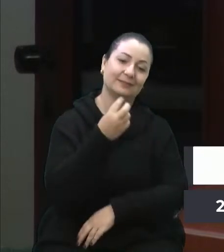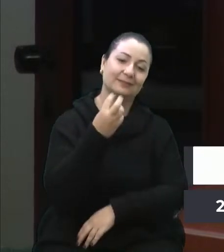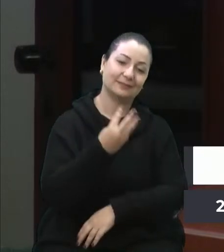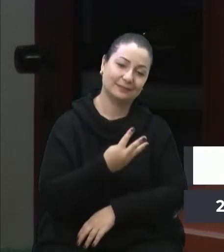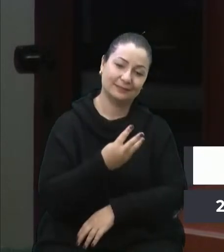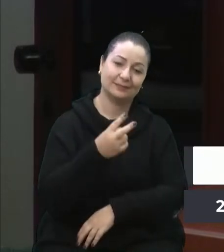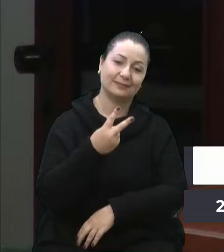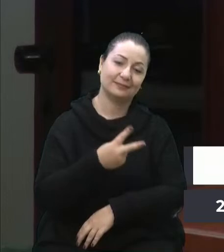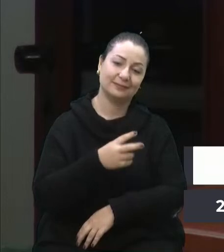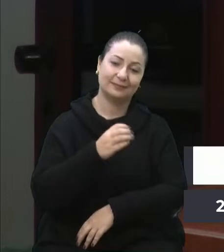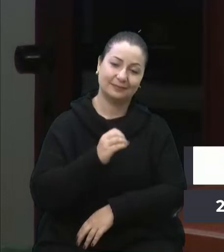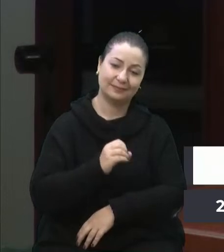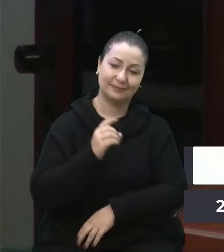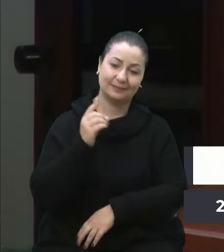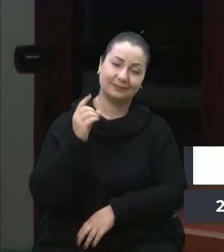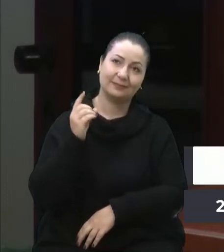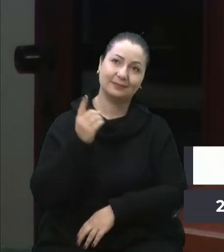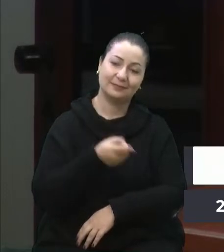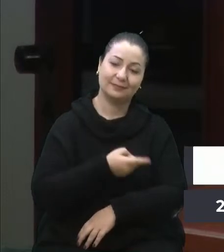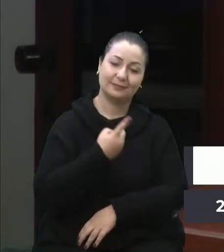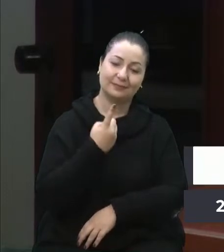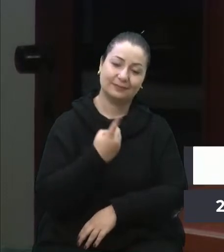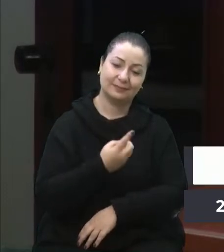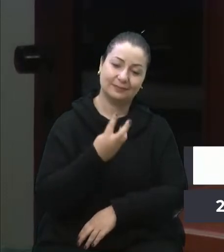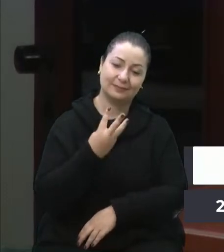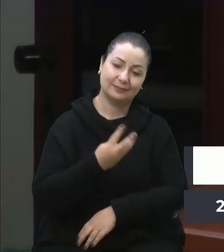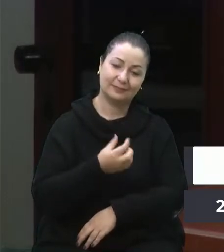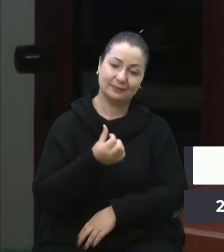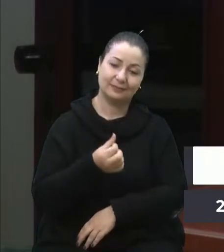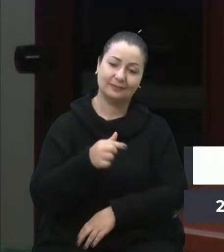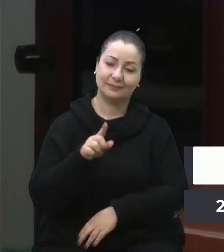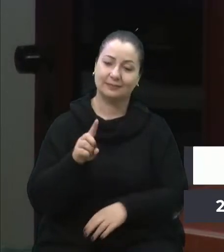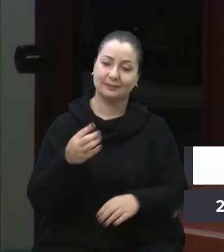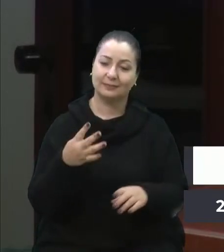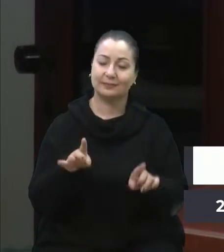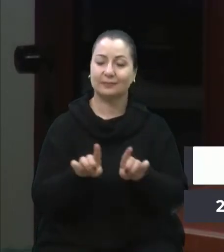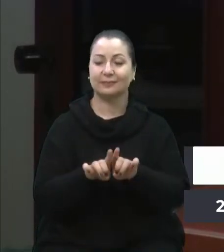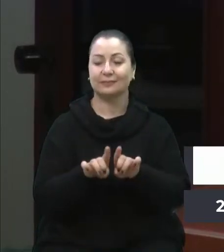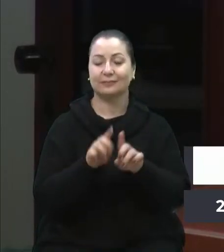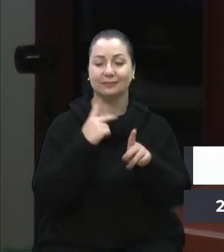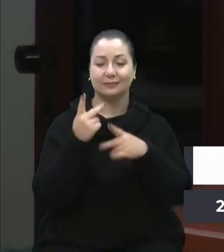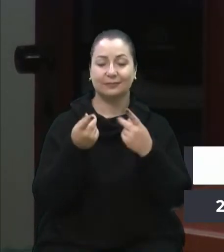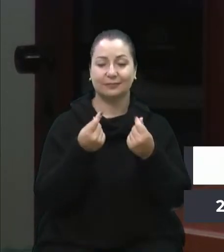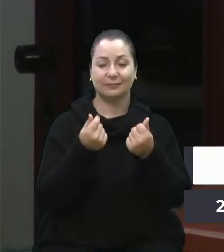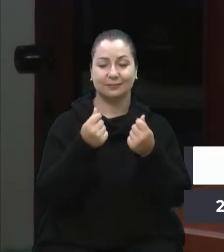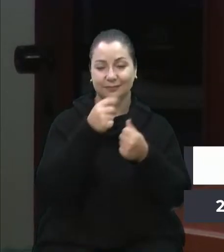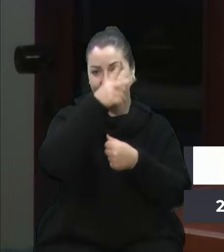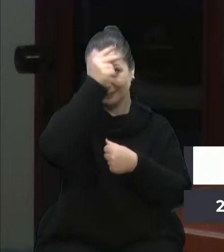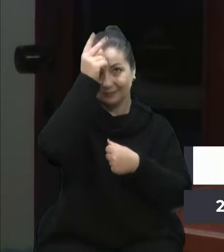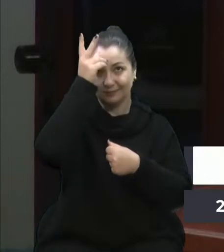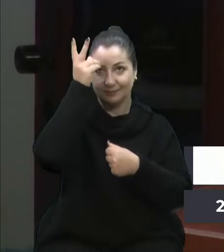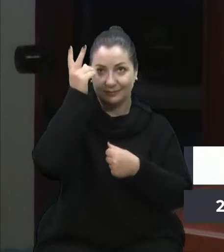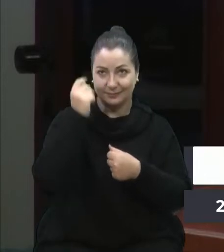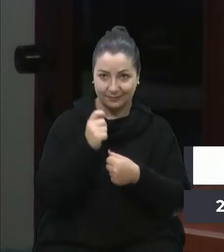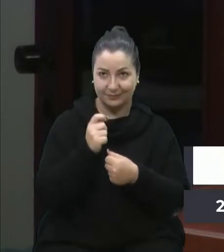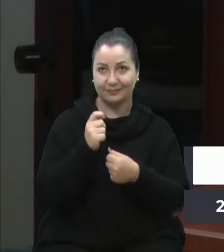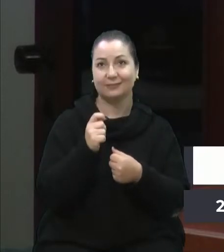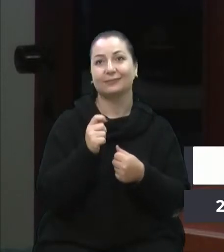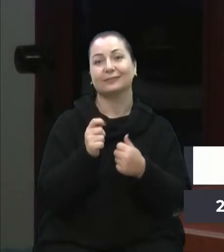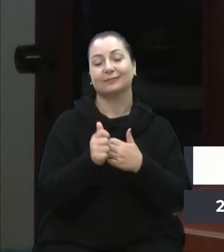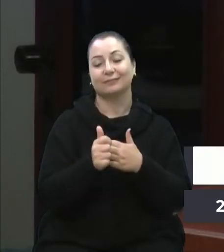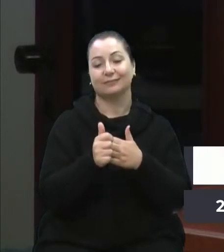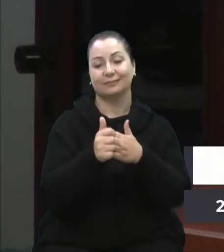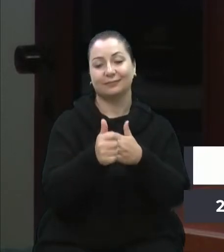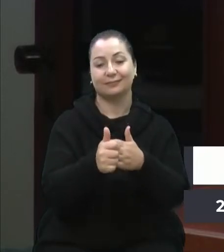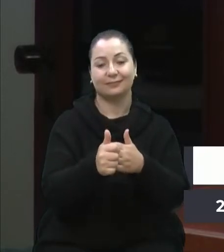4.320/1964, Estatuto e normas dos orçamentos dos municípios. Esse faz posta com alinhamento ao